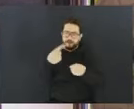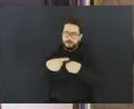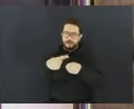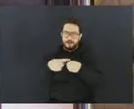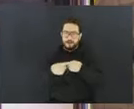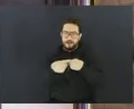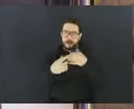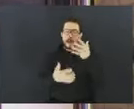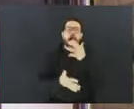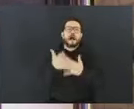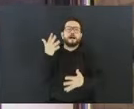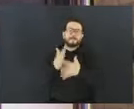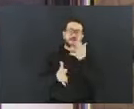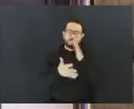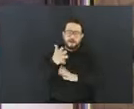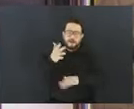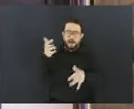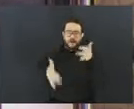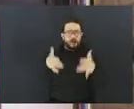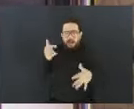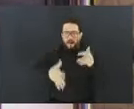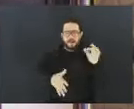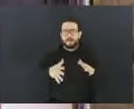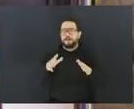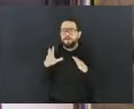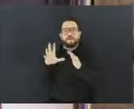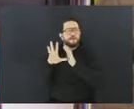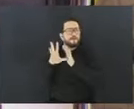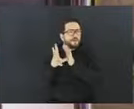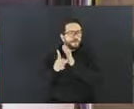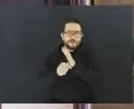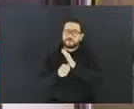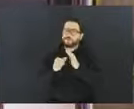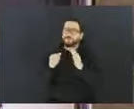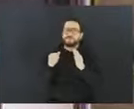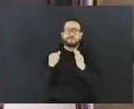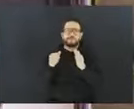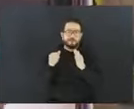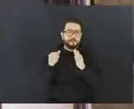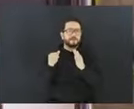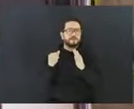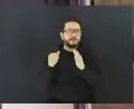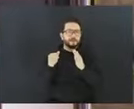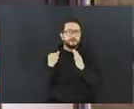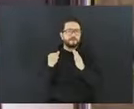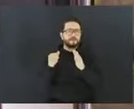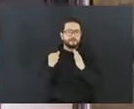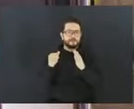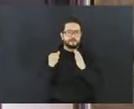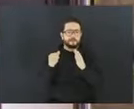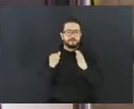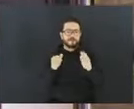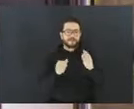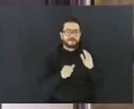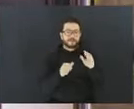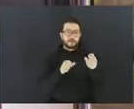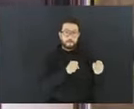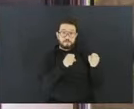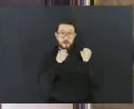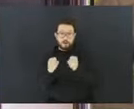pessoas com pequenos furtos. E eu costumo dizer que o poder público acaba ficando de mãos atadas, até mesmo devido